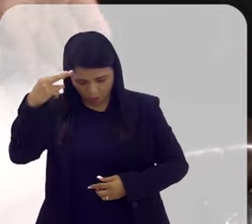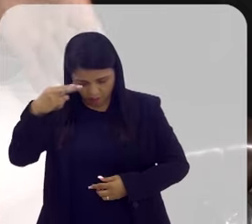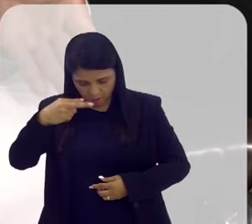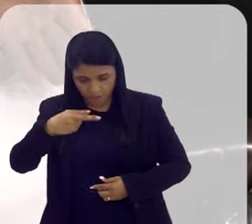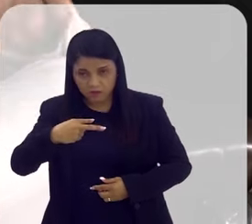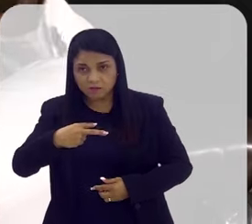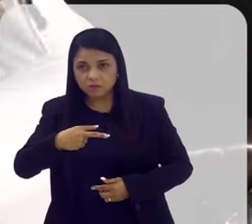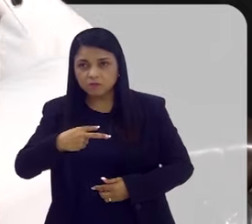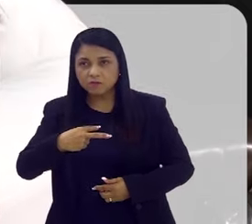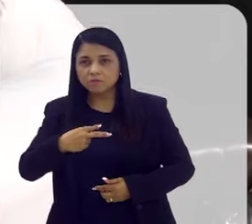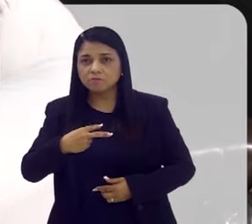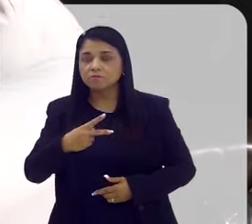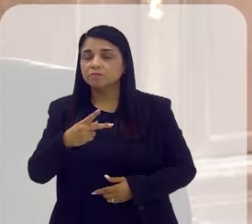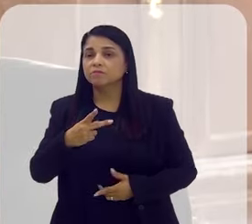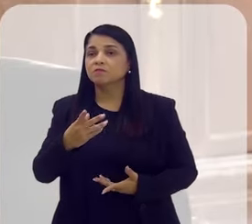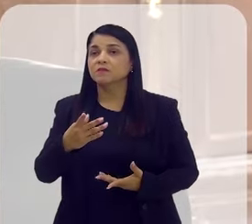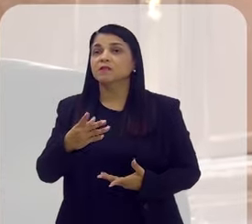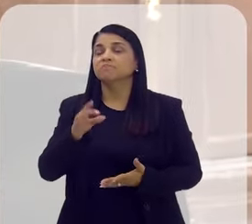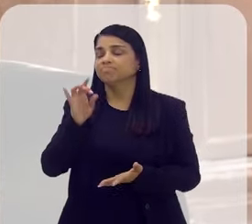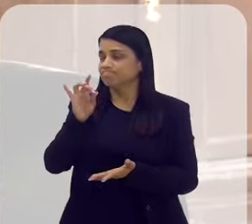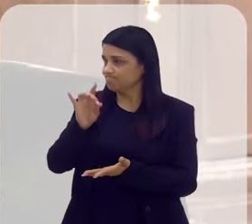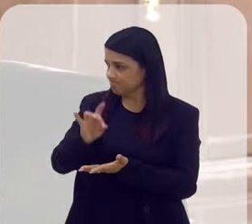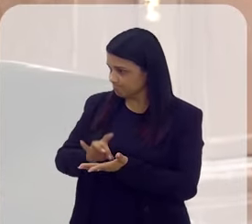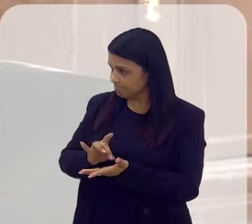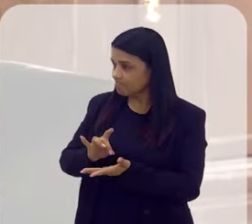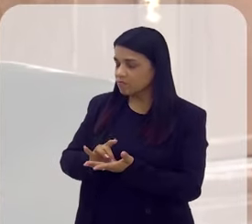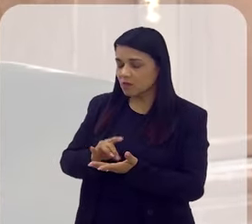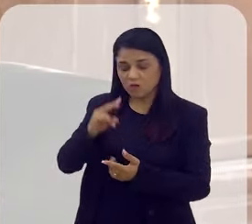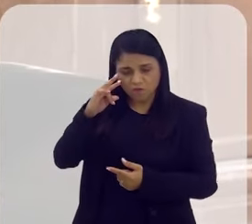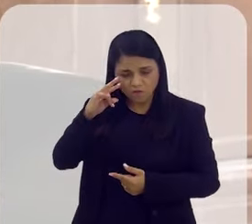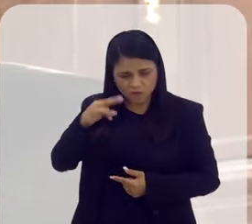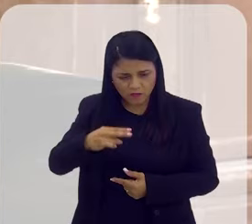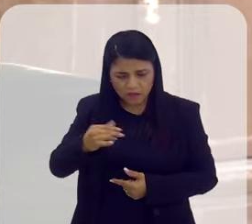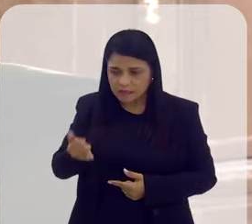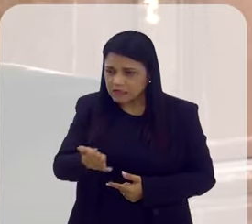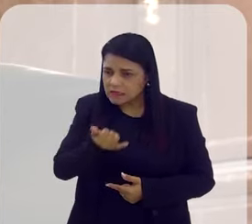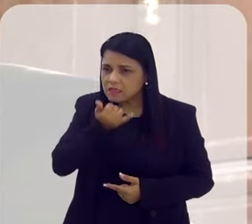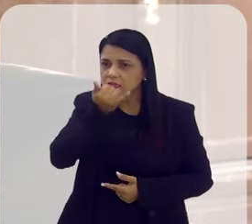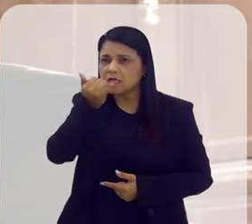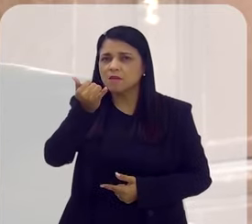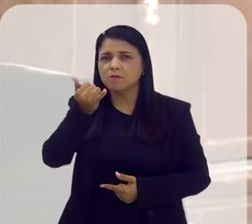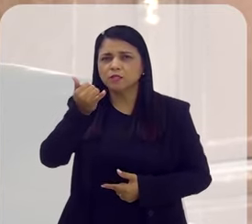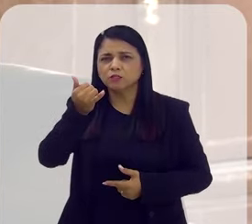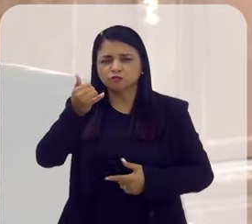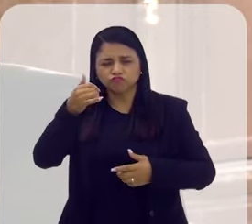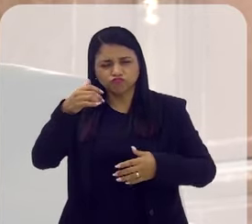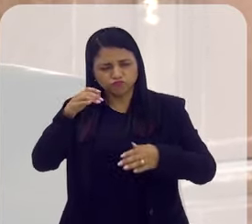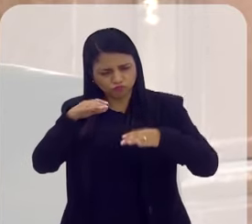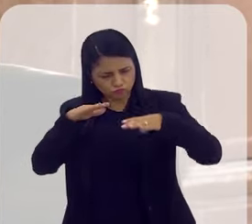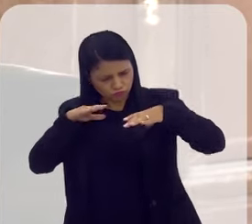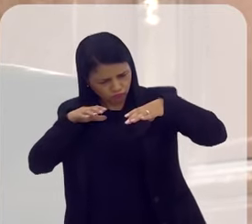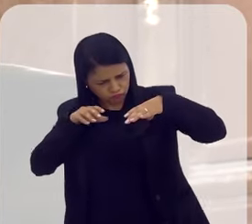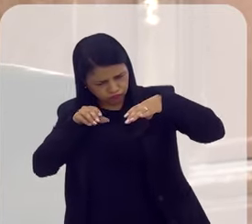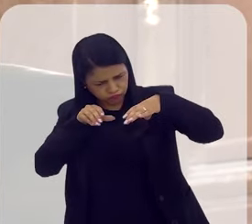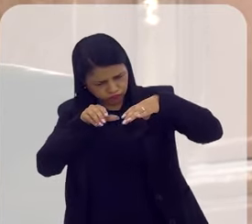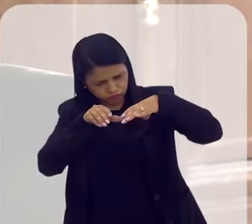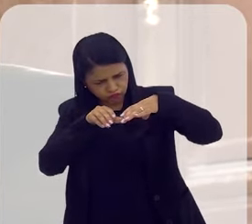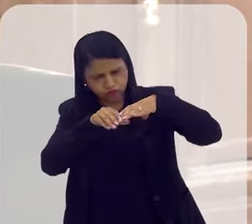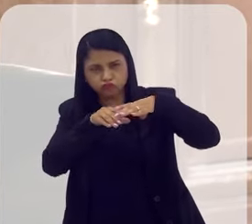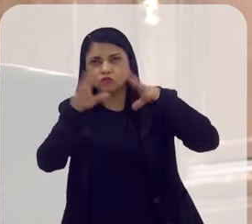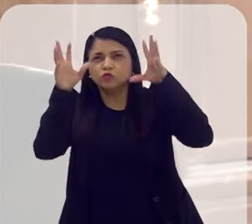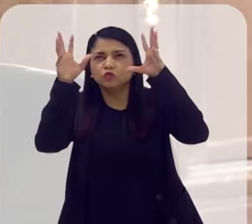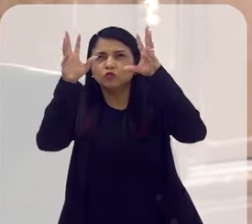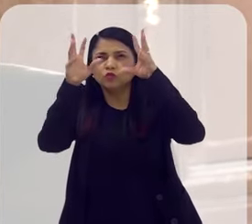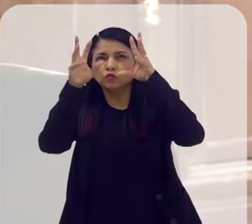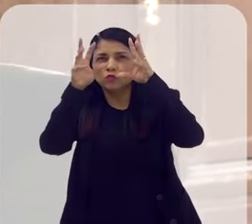se olhar. Exatamente. Meu pai. E aí eu fui vendo toda aquela situação, mas de repente eu fui num túnel escuro, fui num